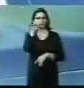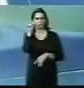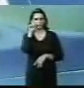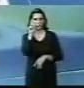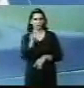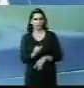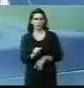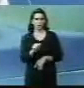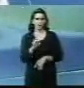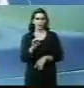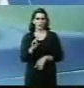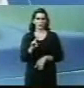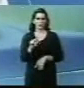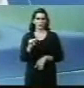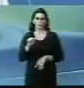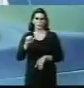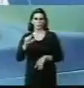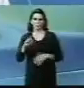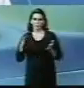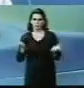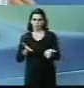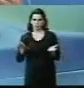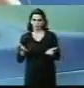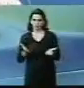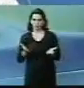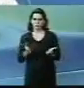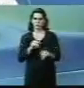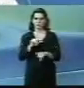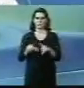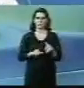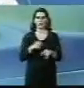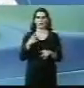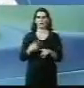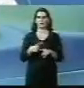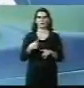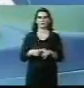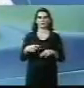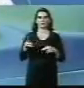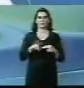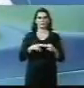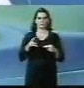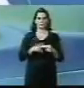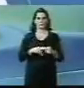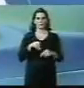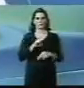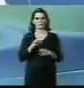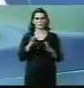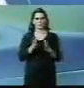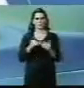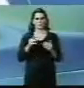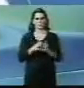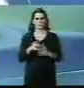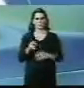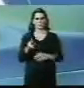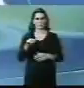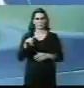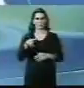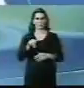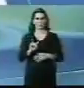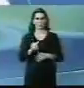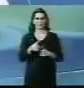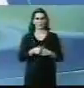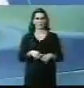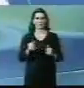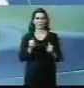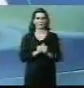tempo, porque senão, se toda vez que o meu usuário fizer uma solicitação ao proxy, se o proxy estiver aqui na